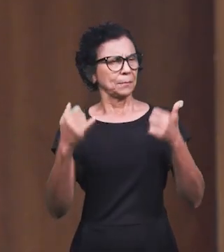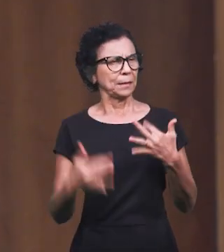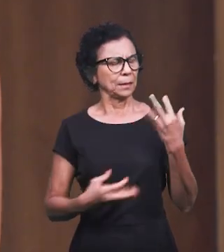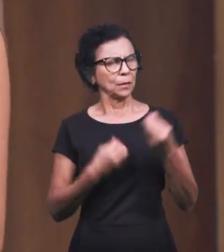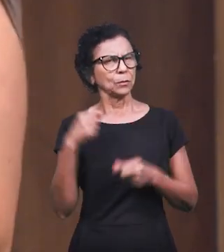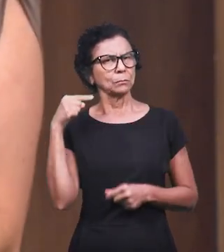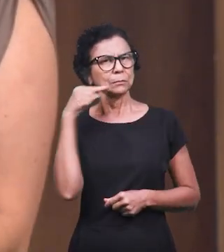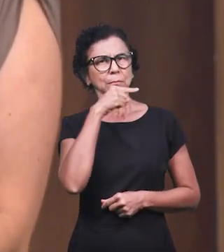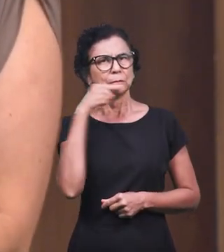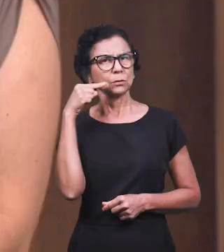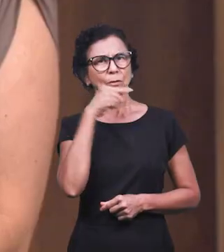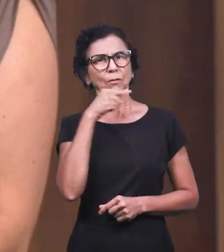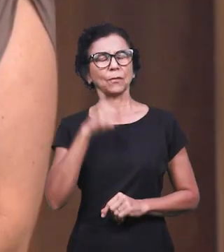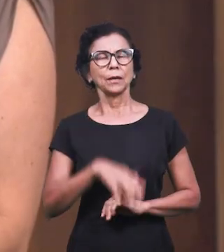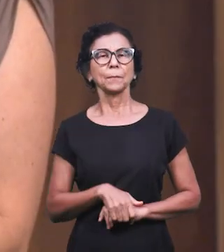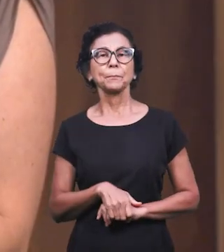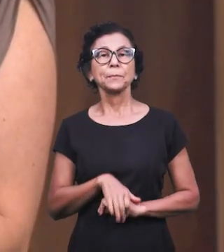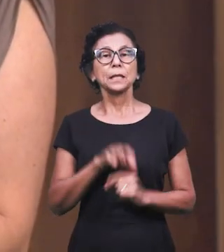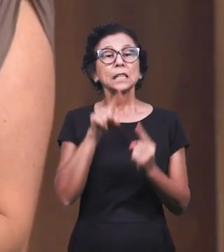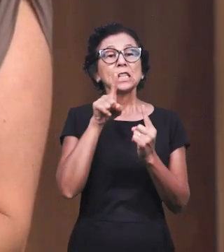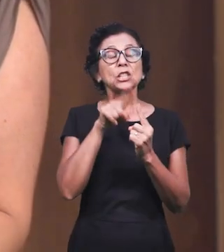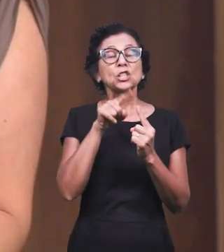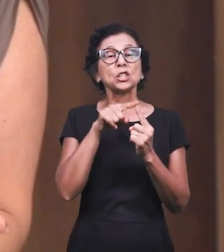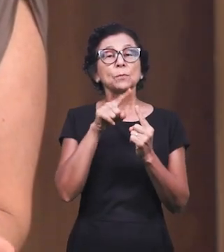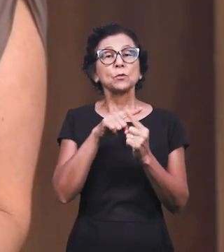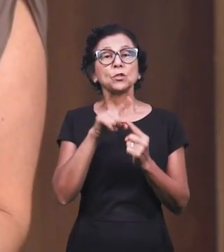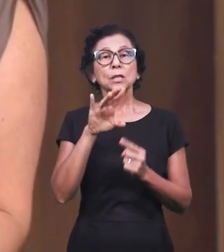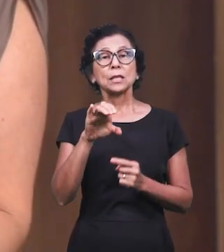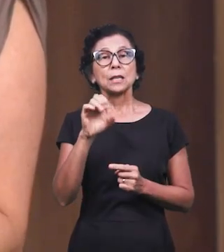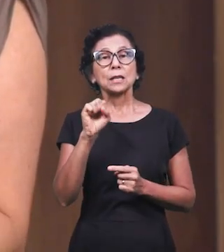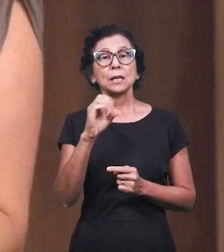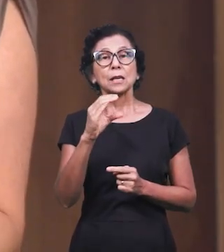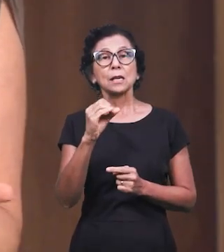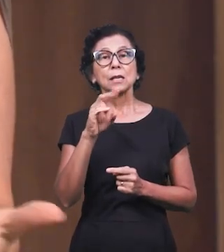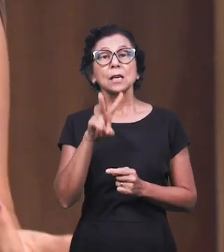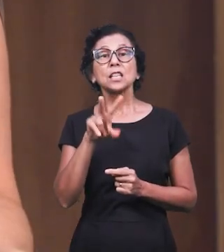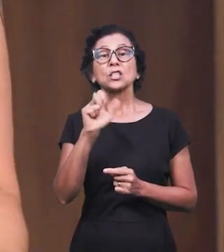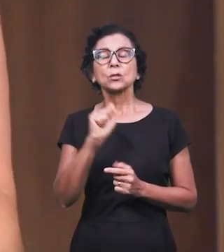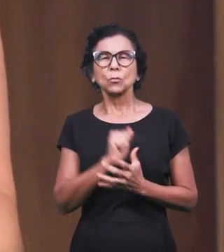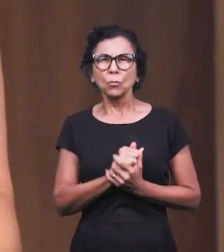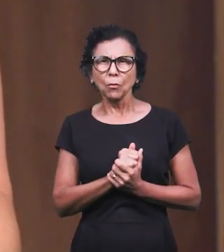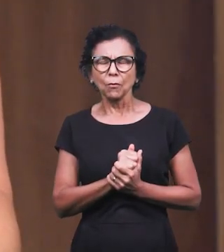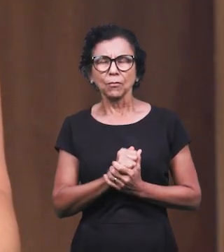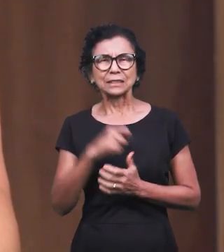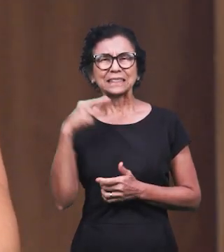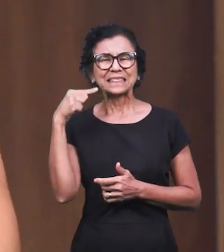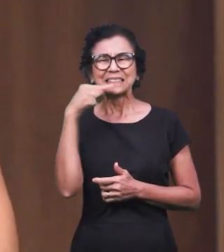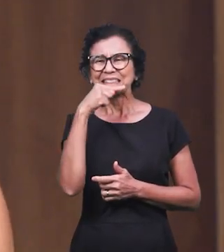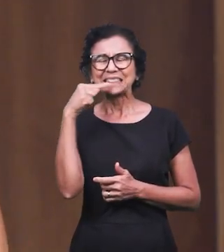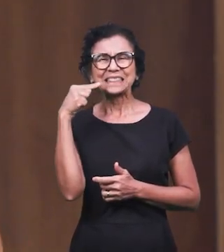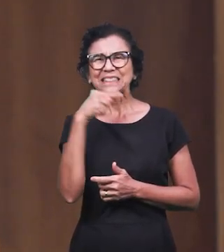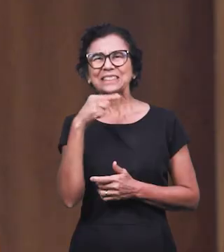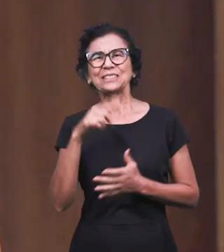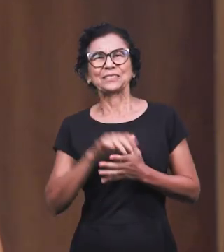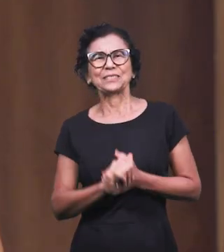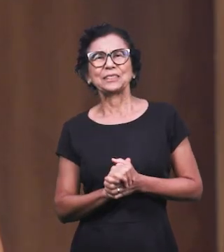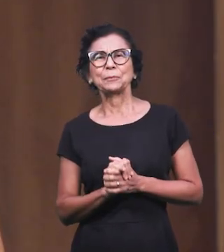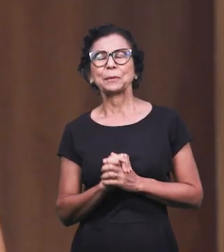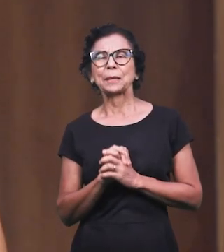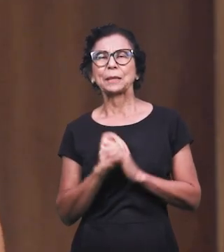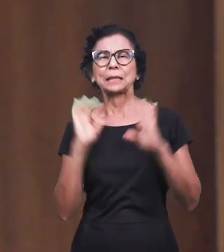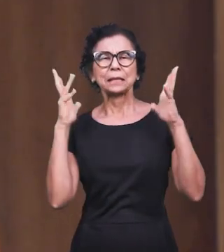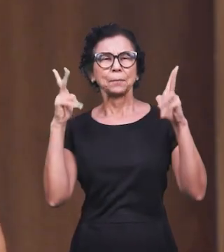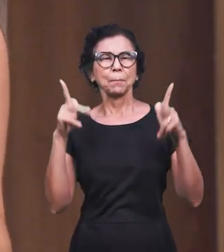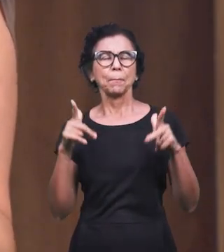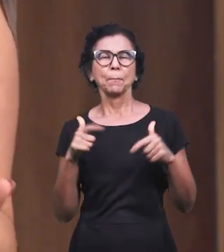escovação. Qual é o tipo de escova que é o melhor tipo de escova assim para garantir uma saúde, uma higiene bucal